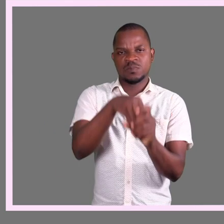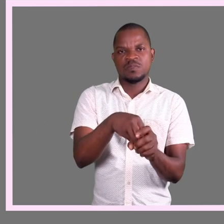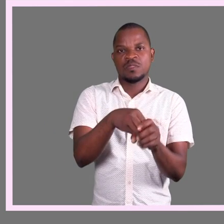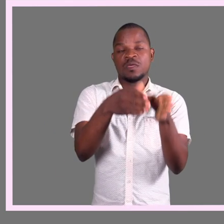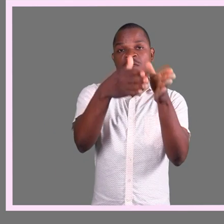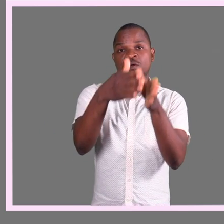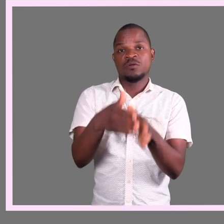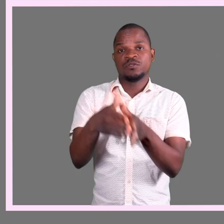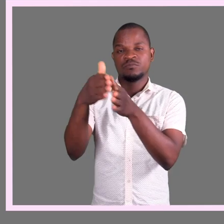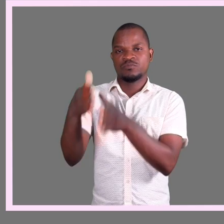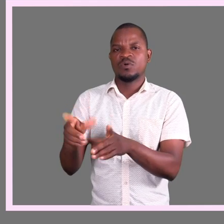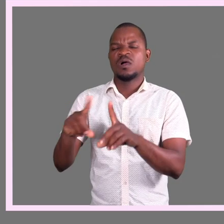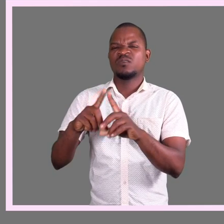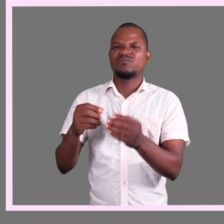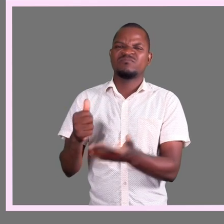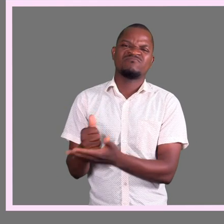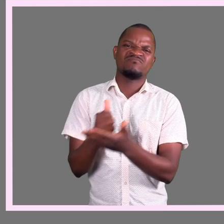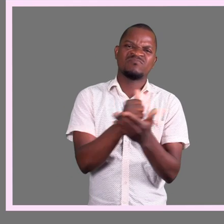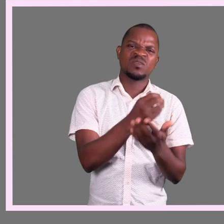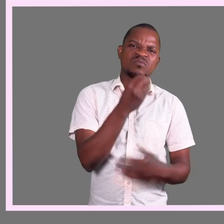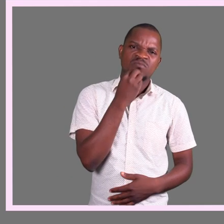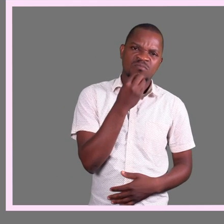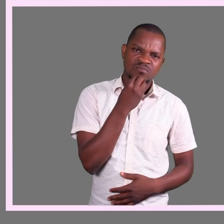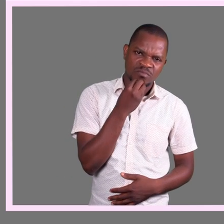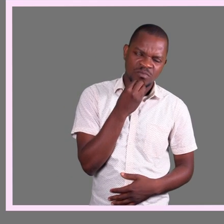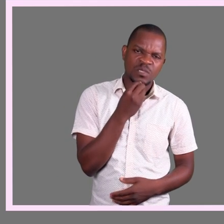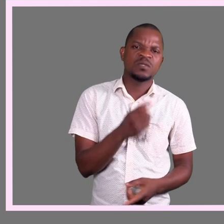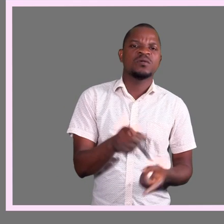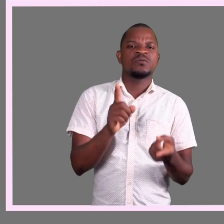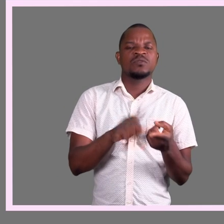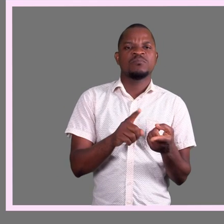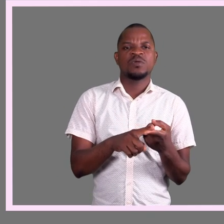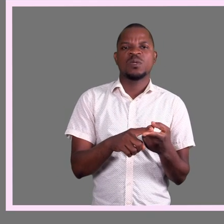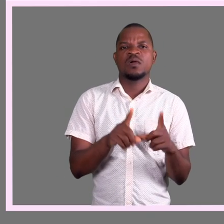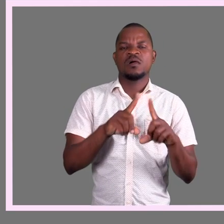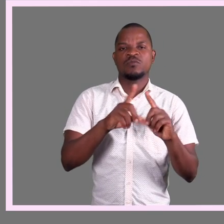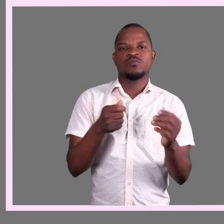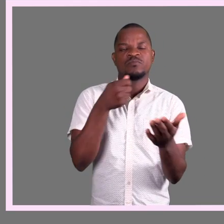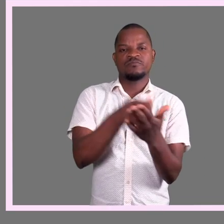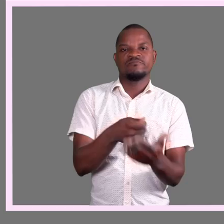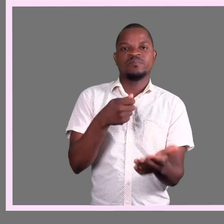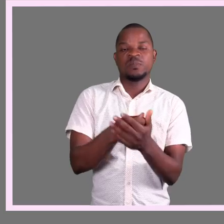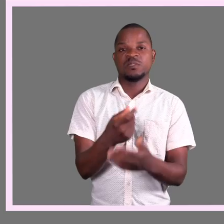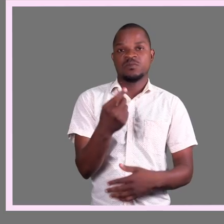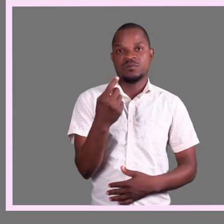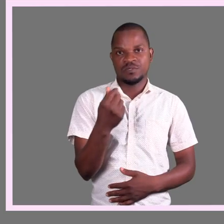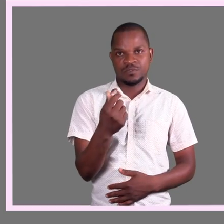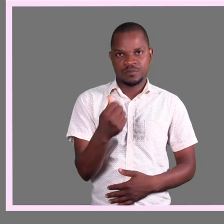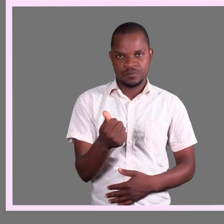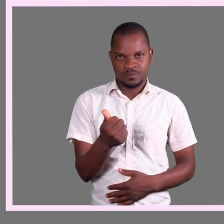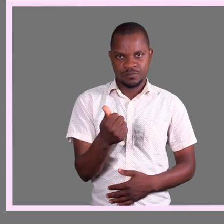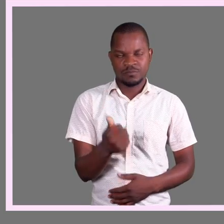pandemia da Covid-19. Portanto, nós incluímos lá mesmo as questões de cesta básica, as questões de